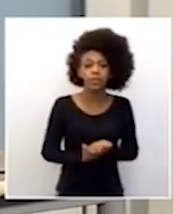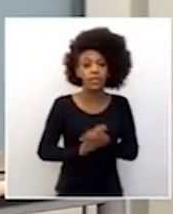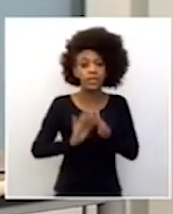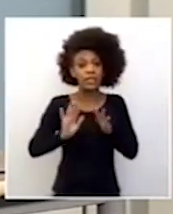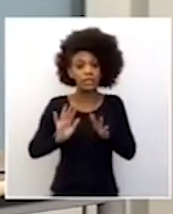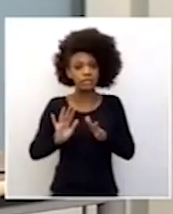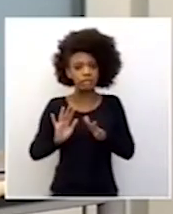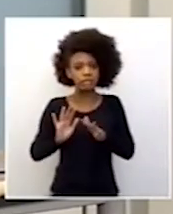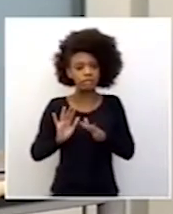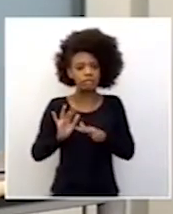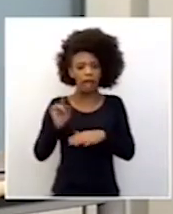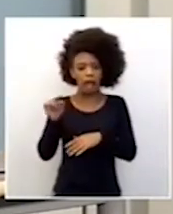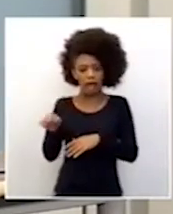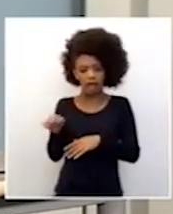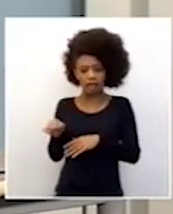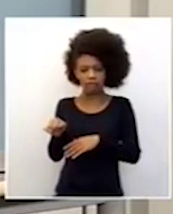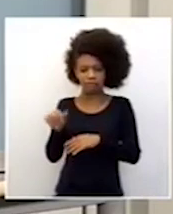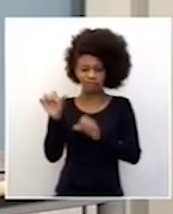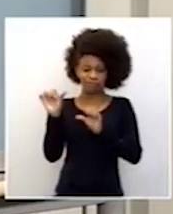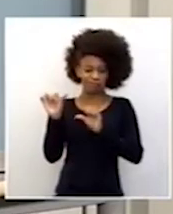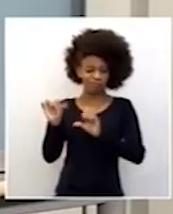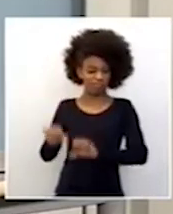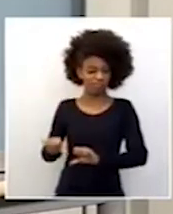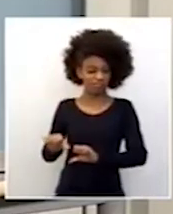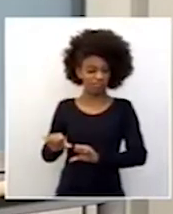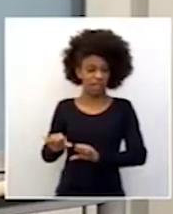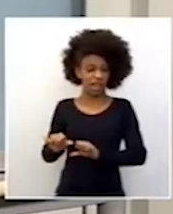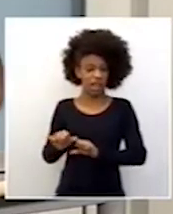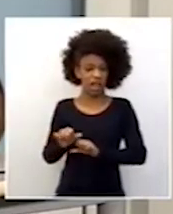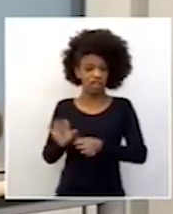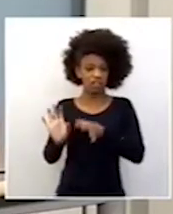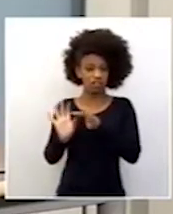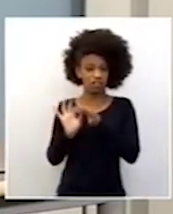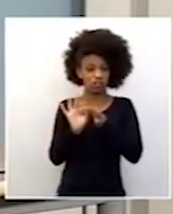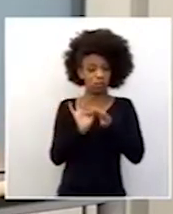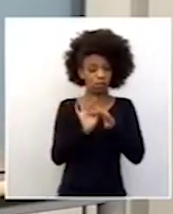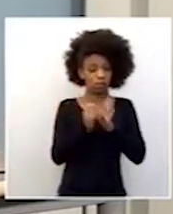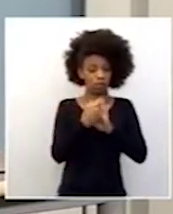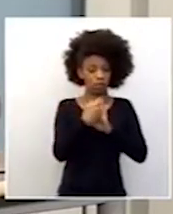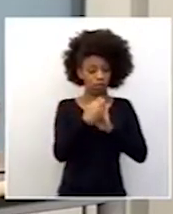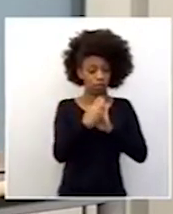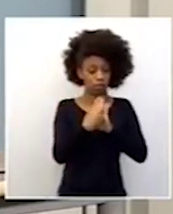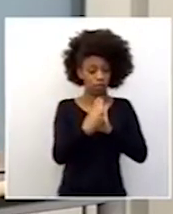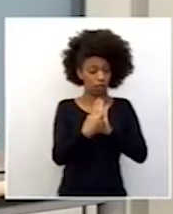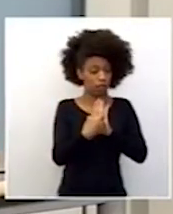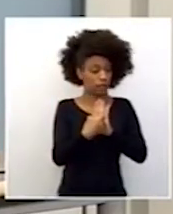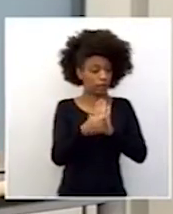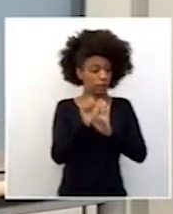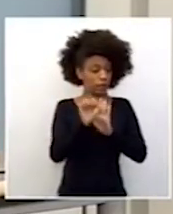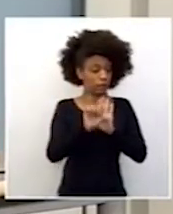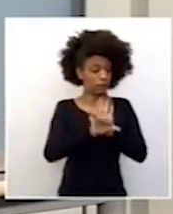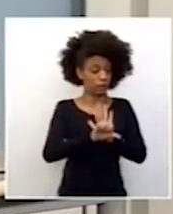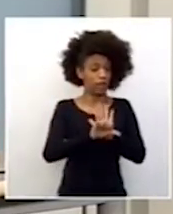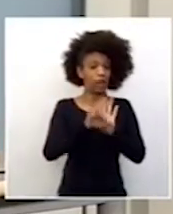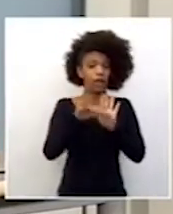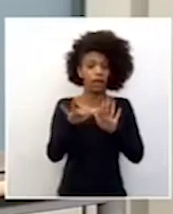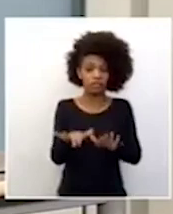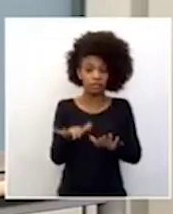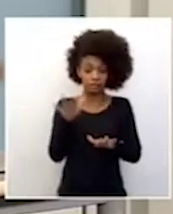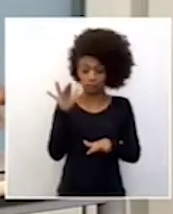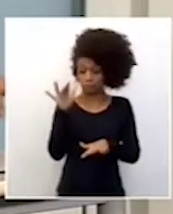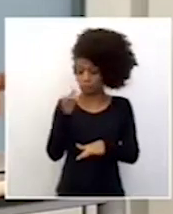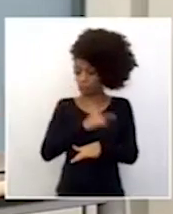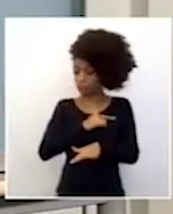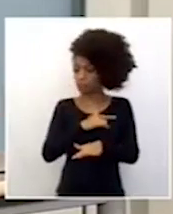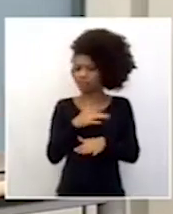era péssimo em produção textual, porque a língua dele era um garrancho. A língua dele era péssima. E aí todo mundo que olhava isso falava,